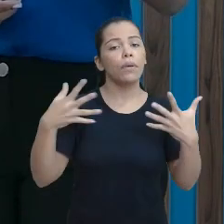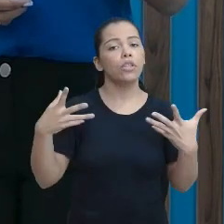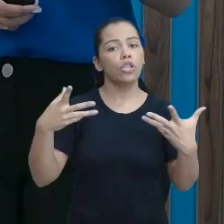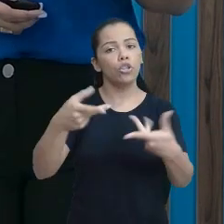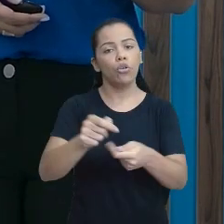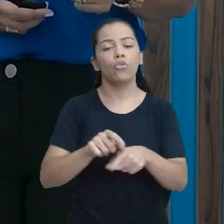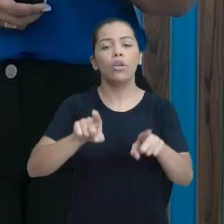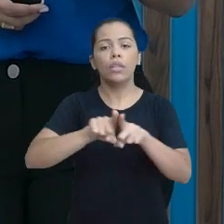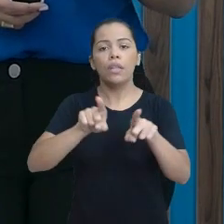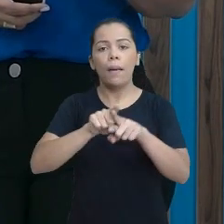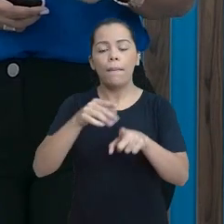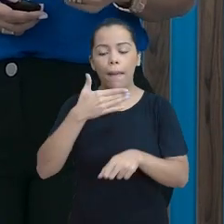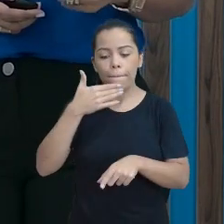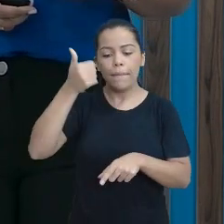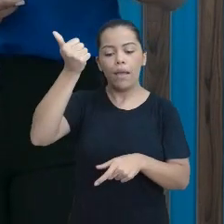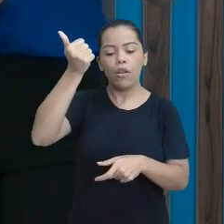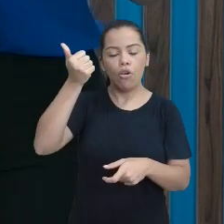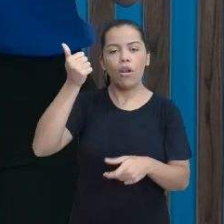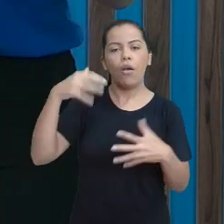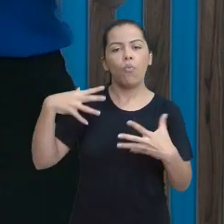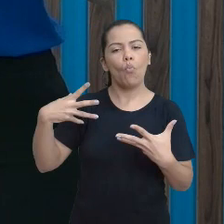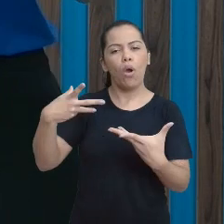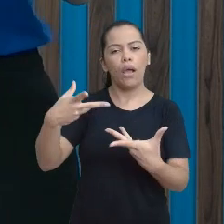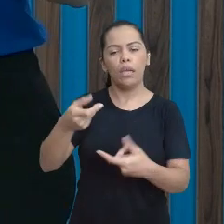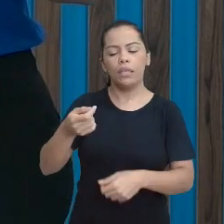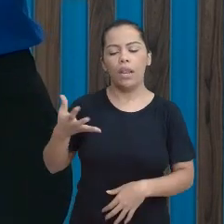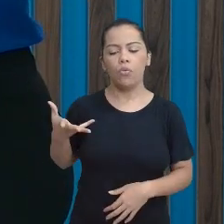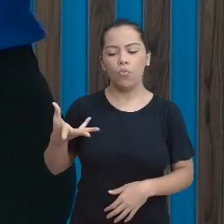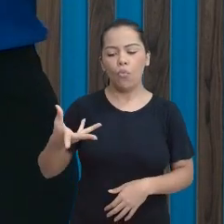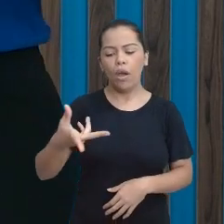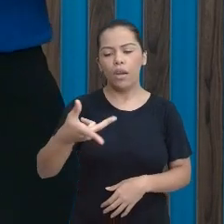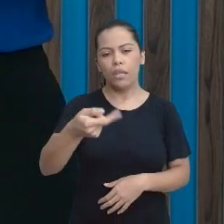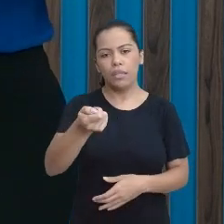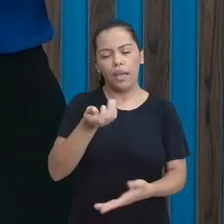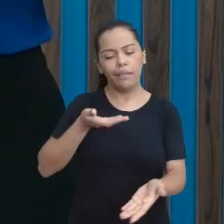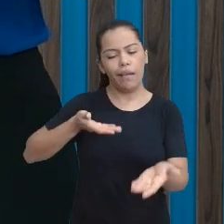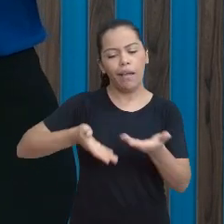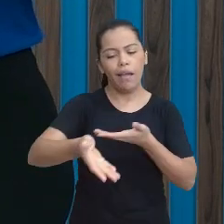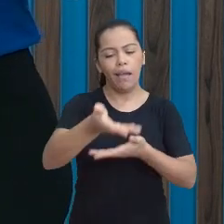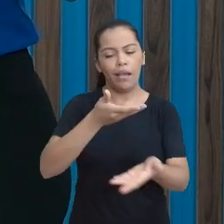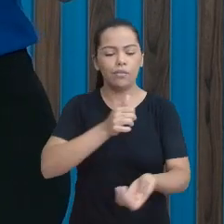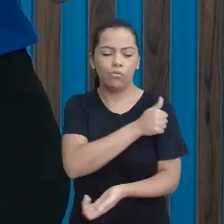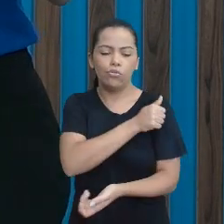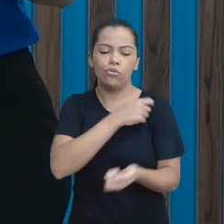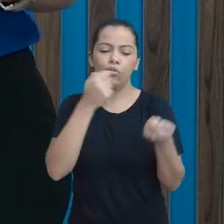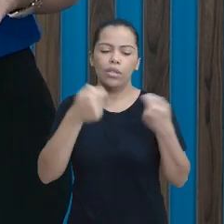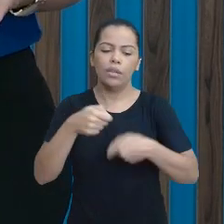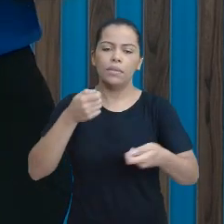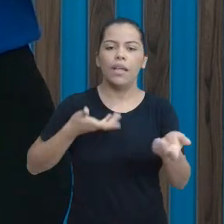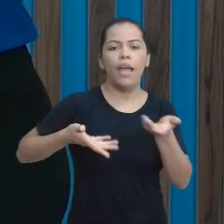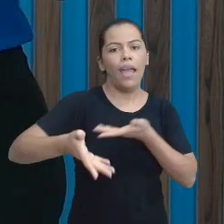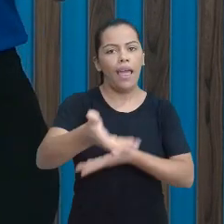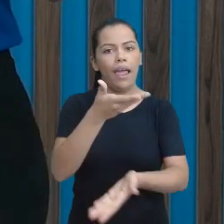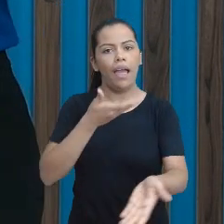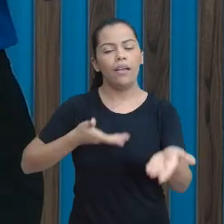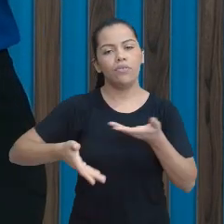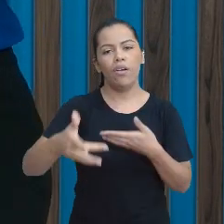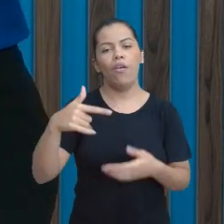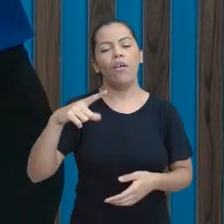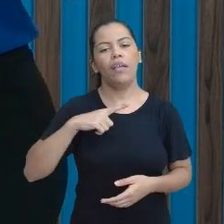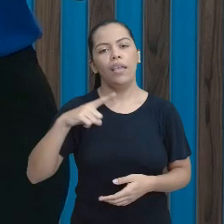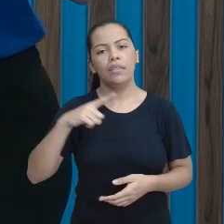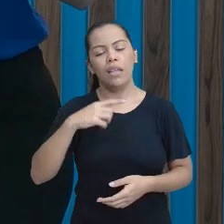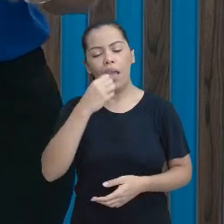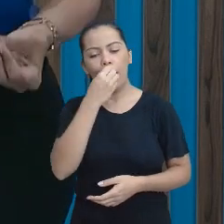Melhorar a qualidade nas relações, o estudante precisa se relacionar de forma saudável, precisa se